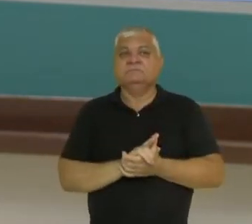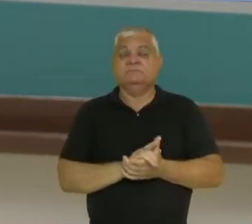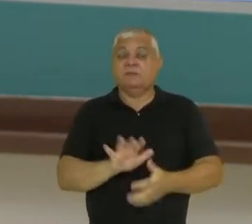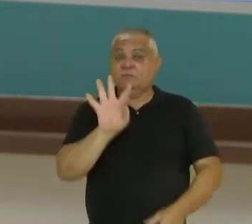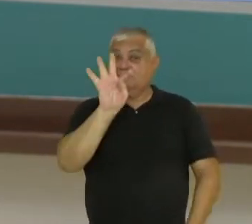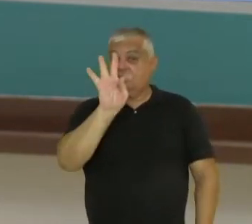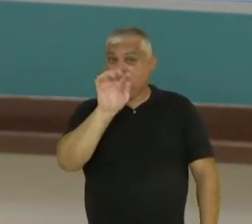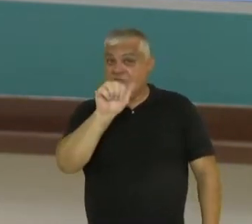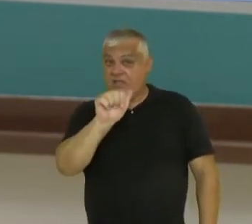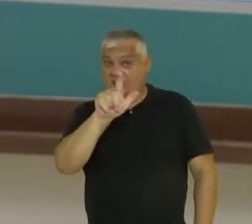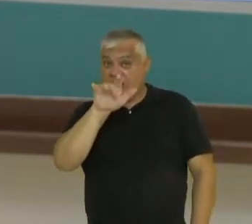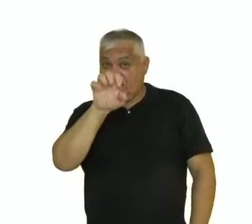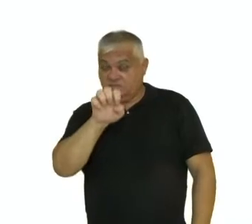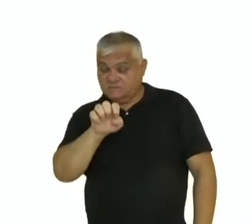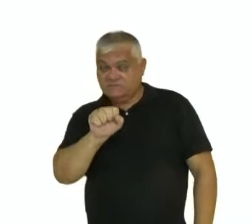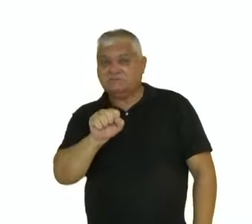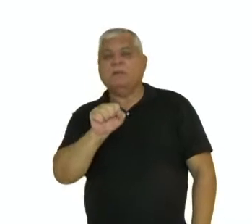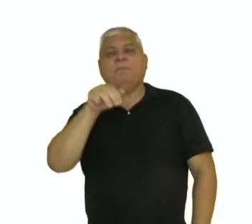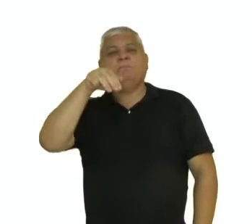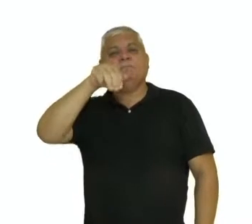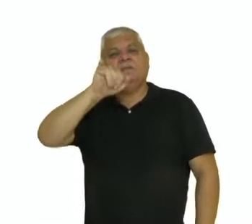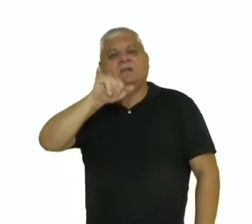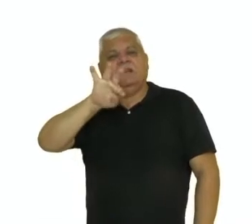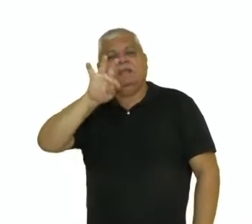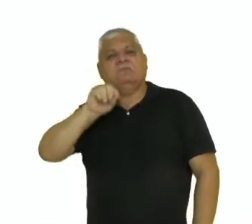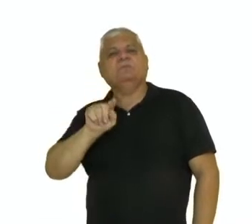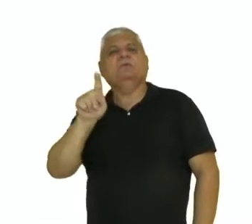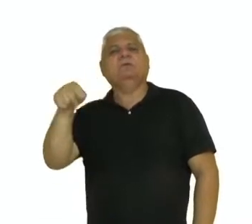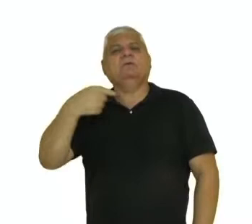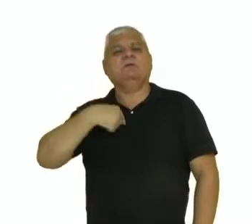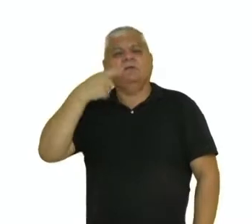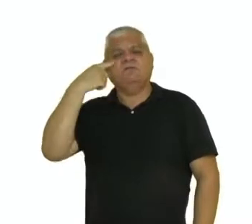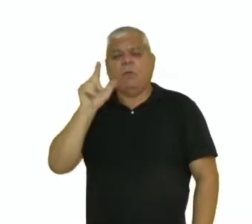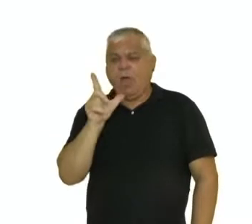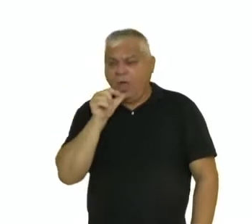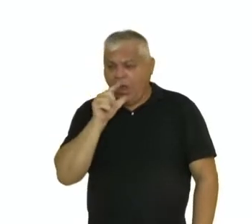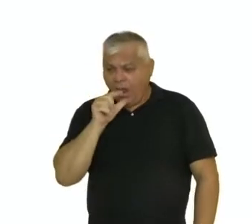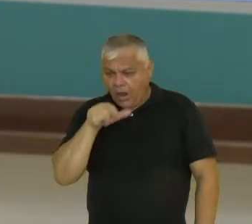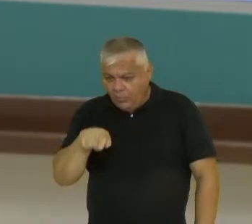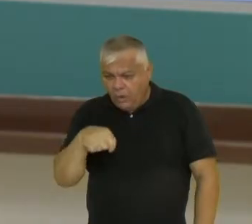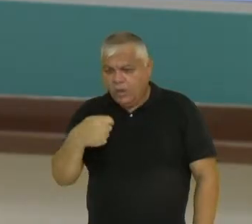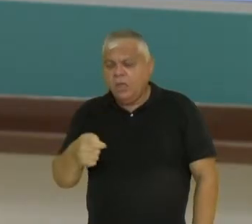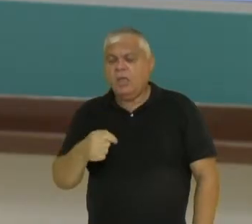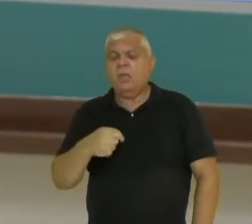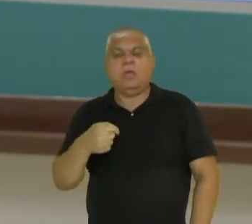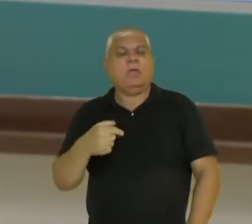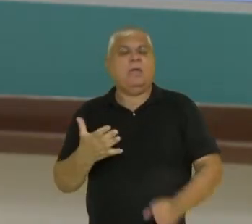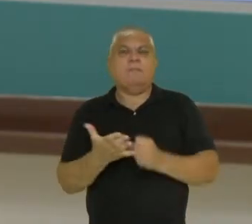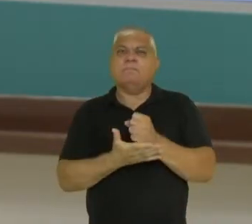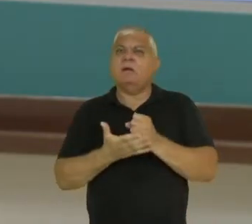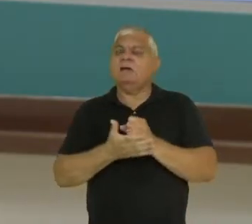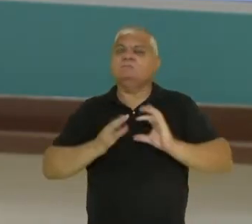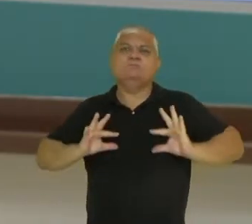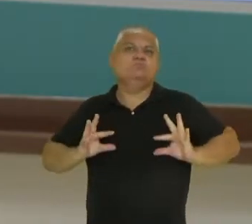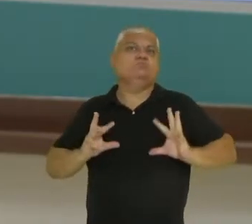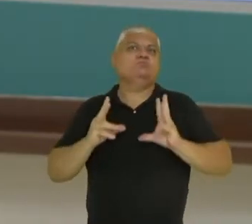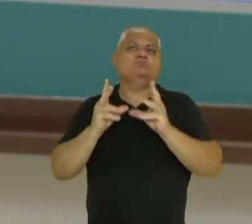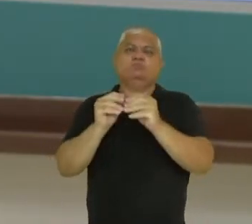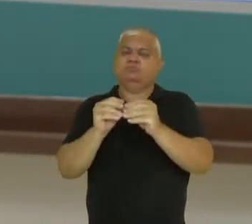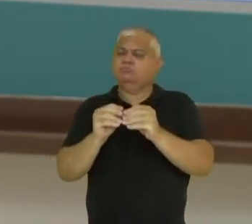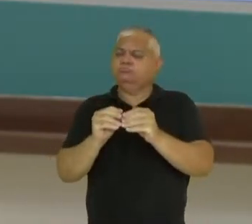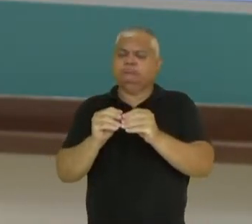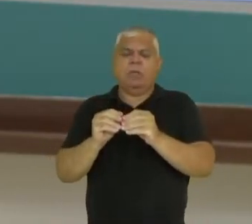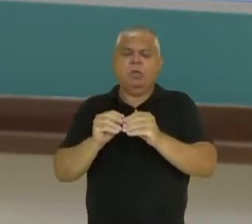o Tales de Mileto, que é o filósofo, acreditava que a água era a base de tudo. Então, ele observava a natureza e achava que a água